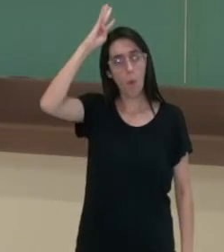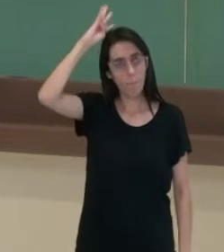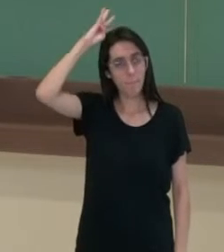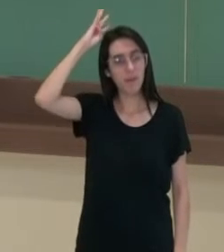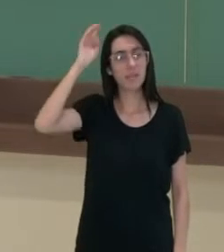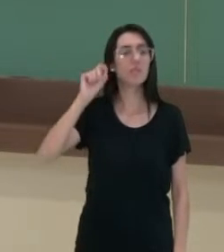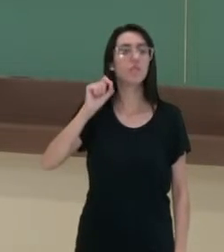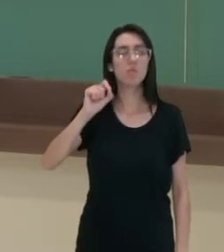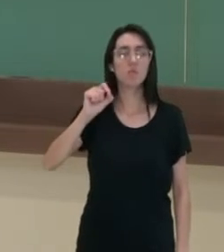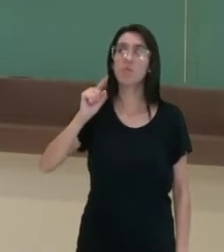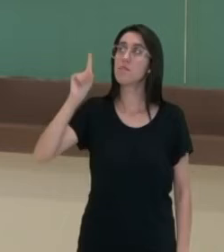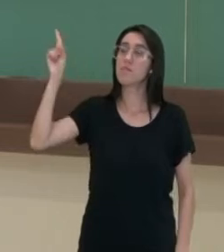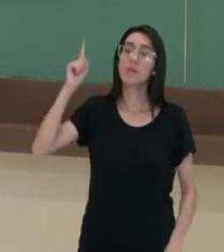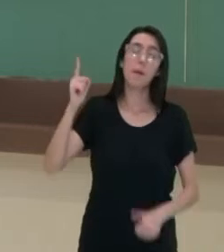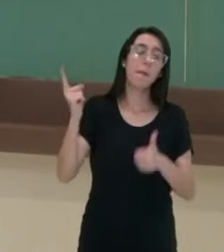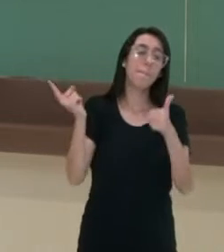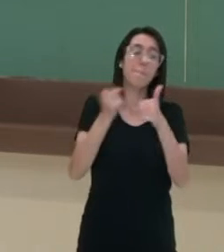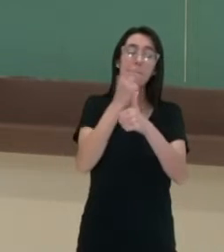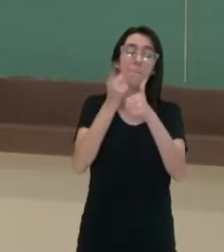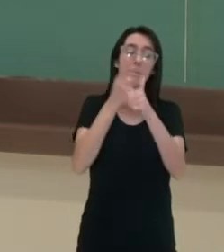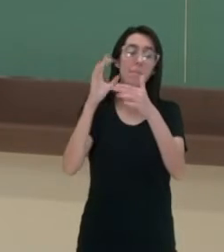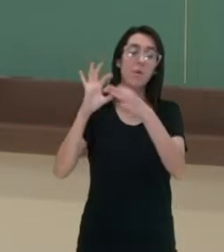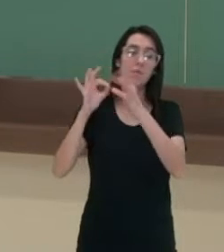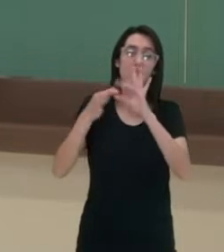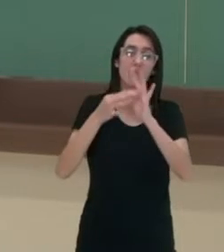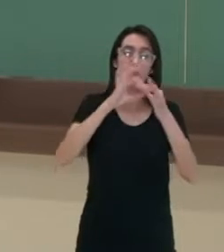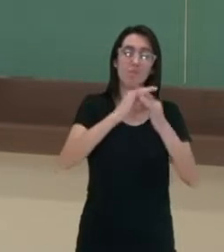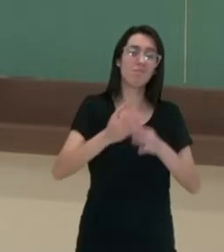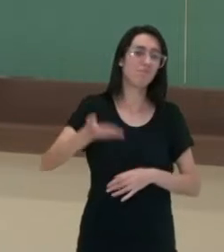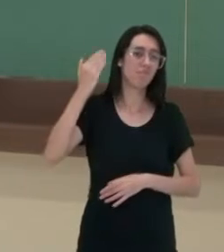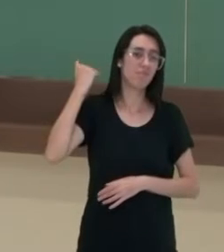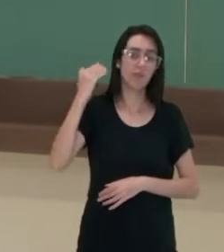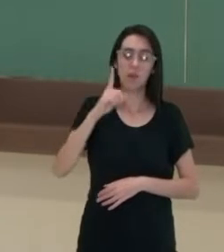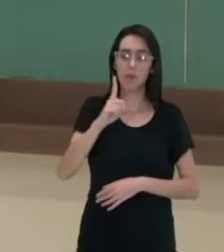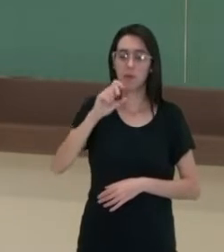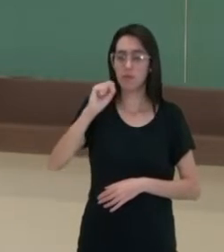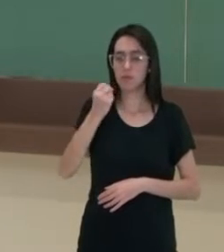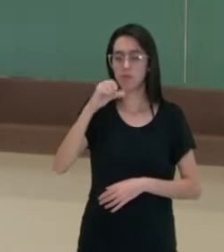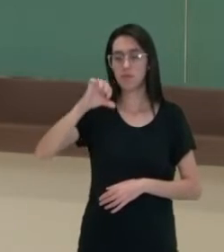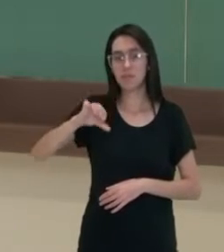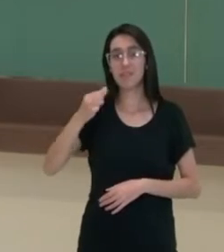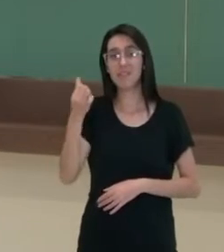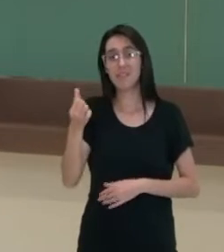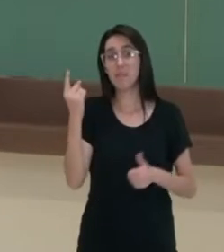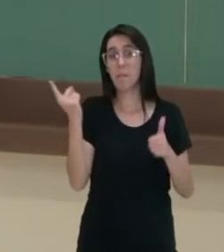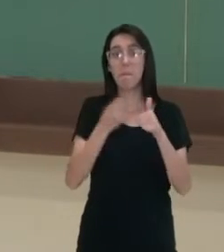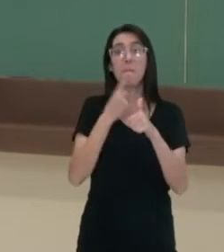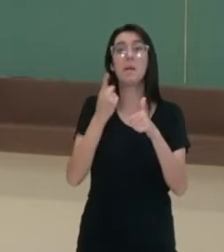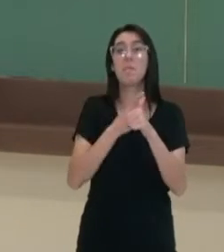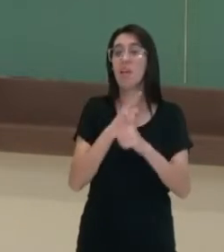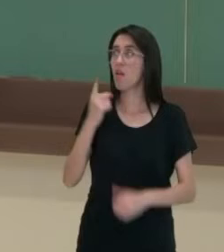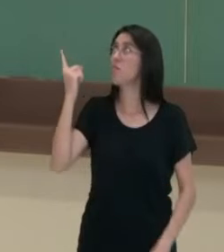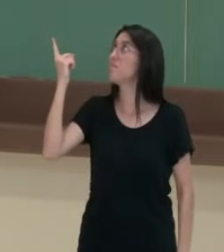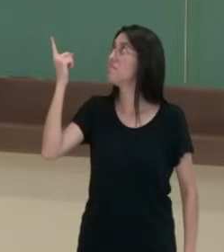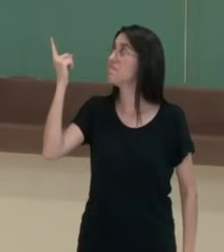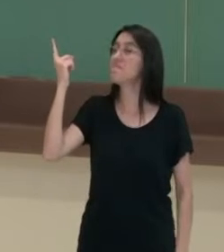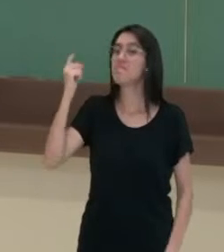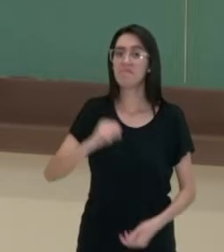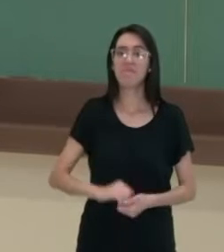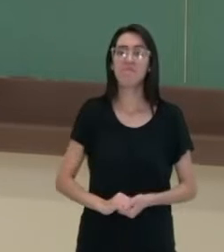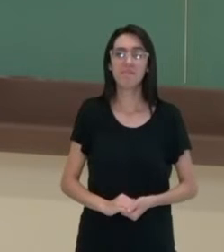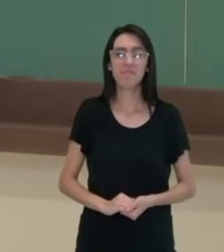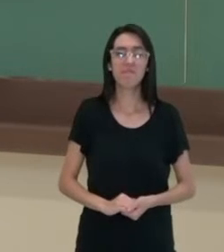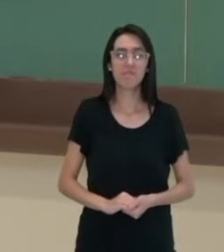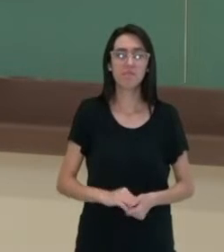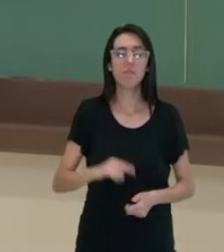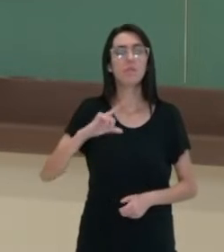Porque ela esteve presente na primeira edição dos Jogos Olímpicos da Era Moderna, em Atenas, em 1896, e